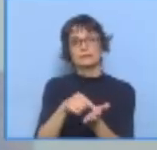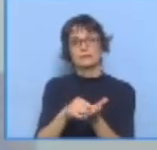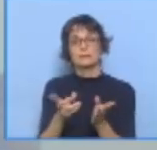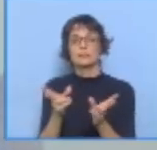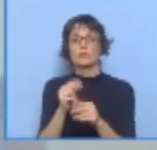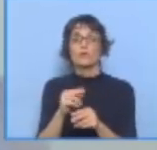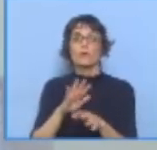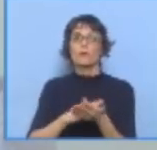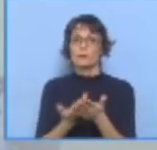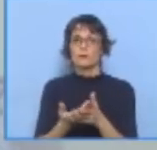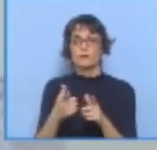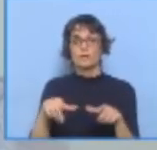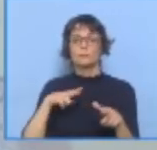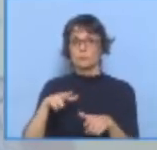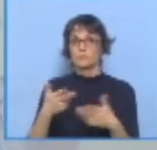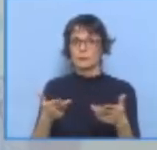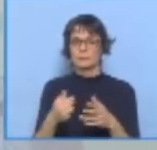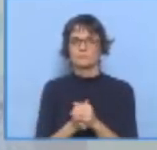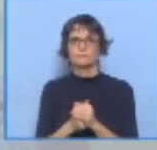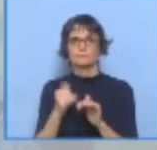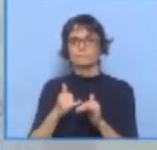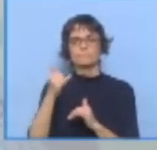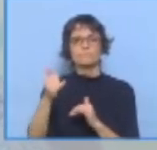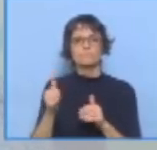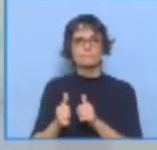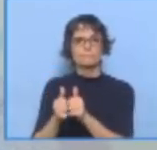nova tradução em português. Mais logo,